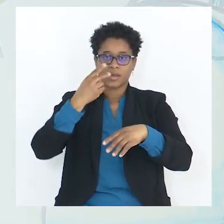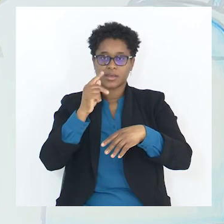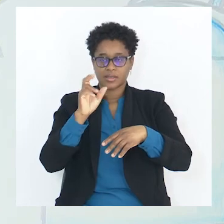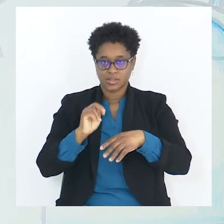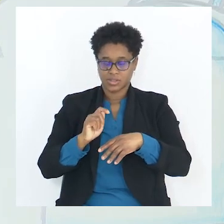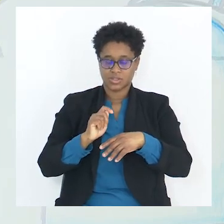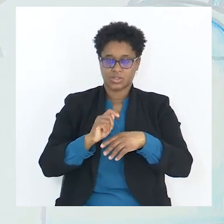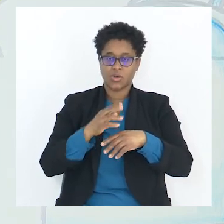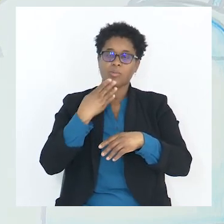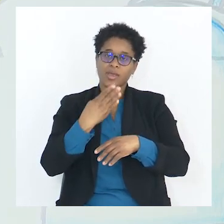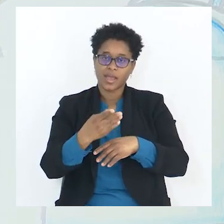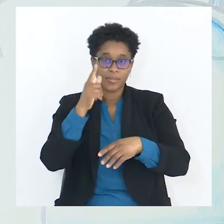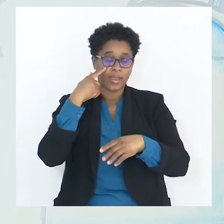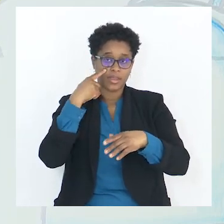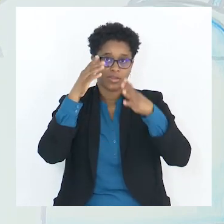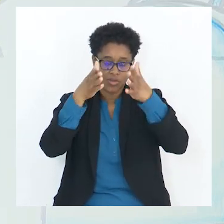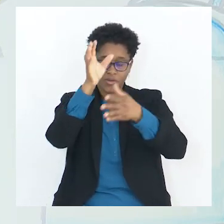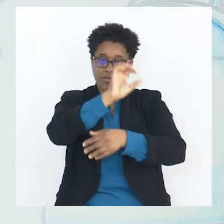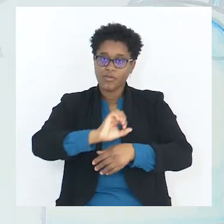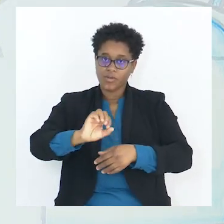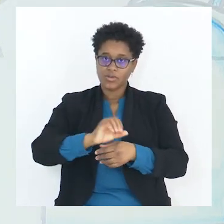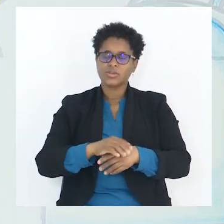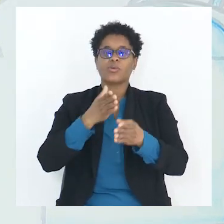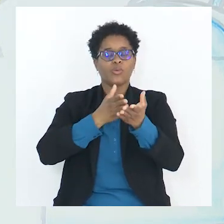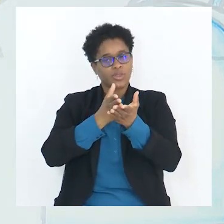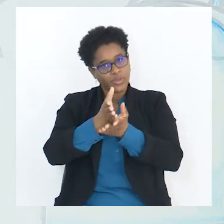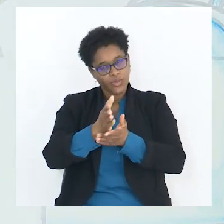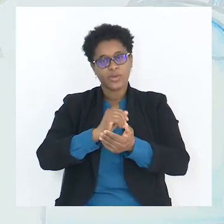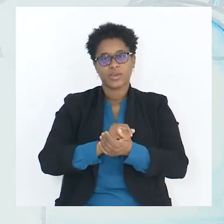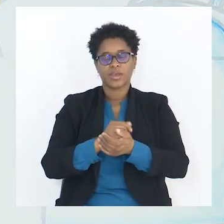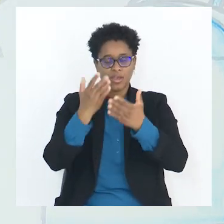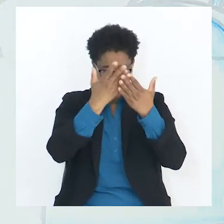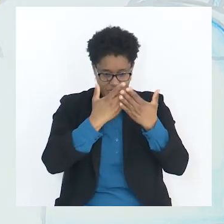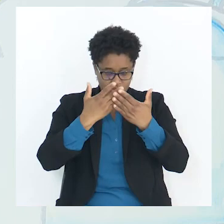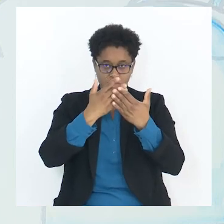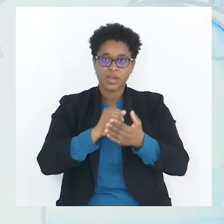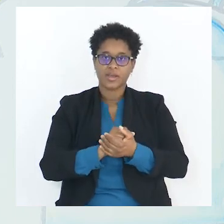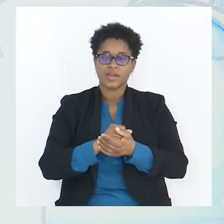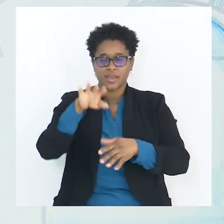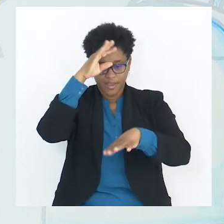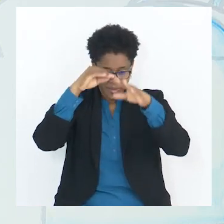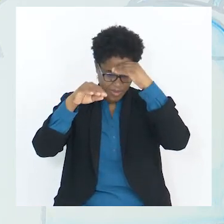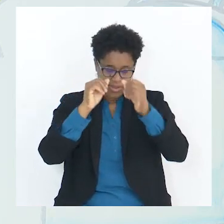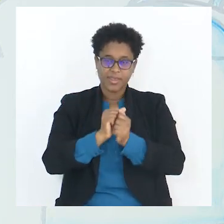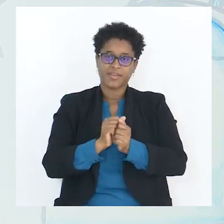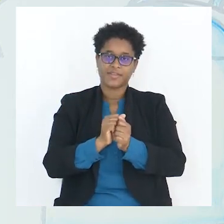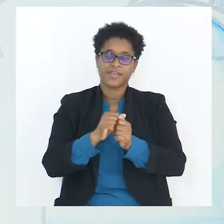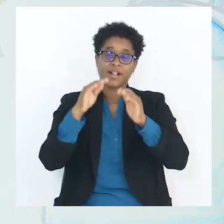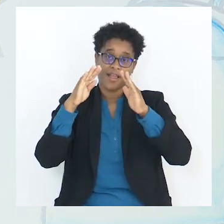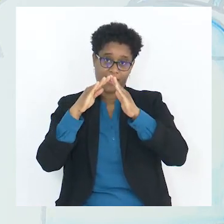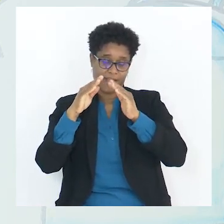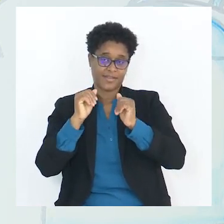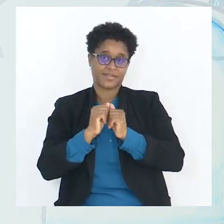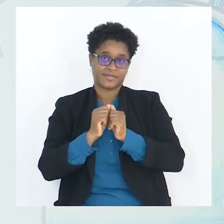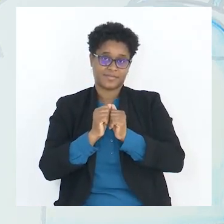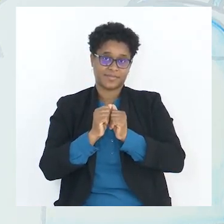Obrigado pela vossa atenção e continuem a estudar e aprender em casa,